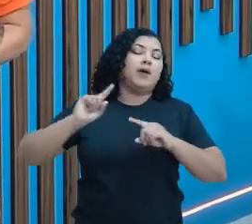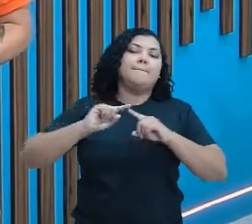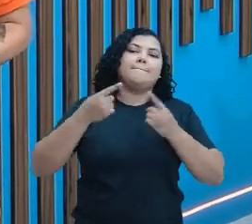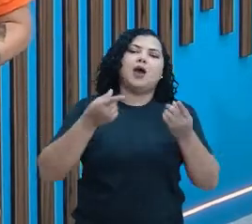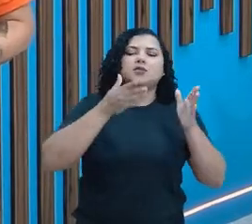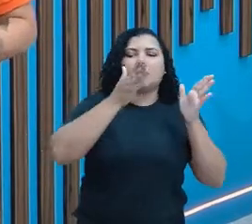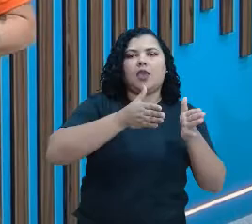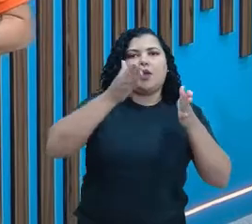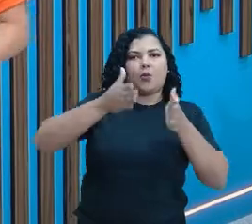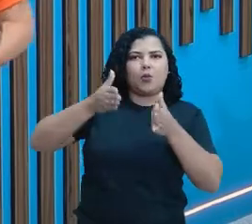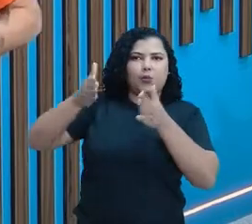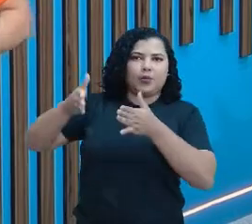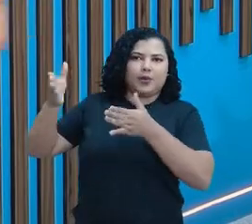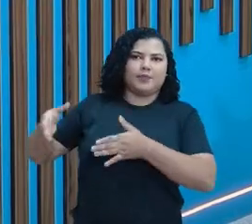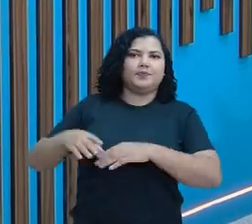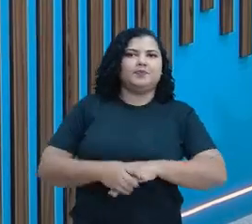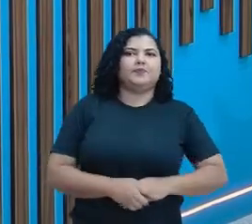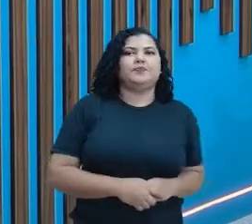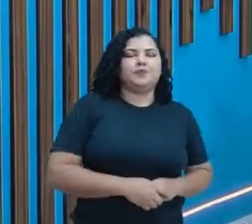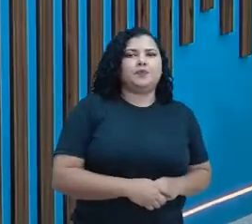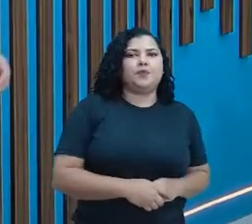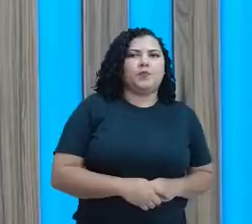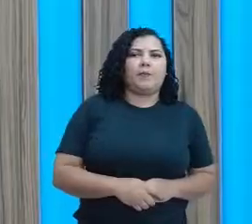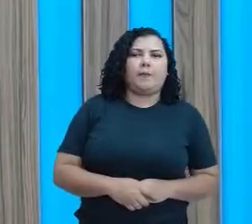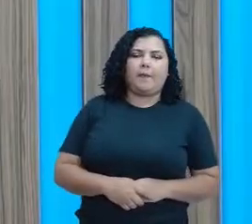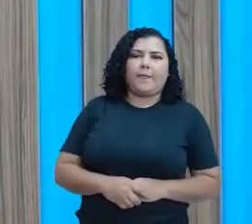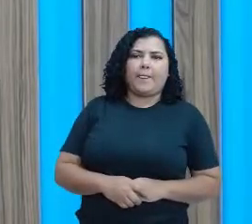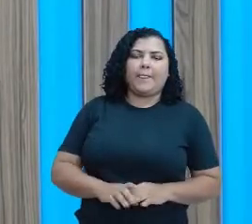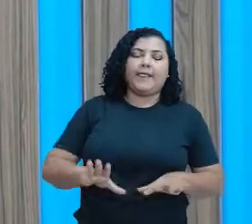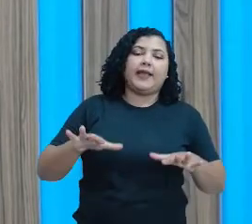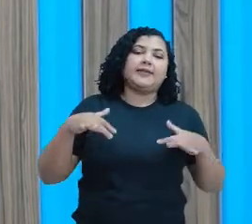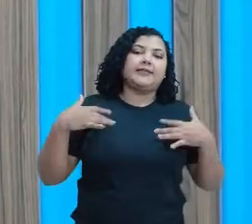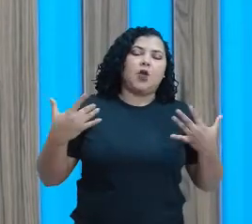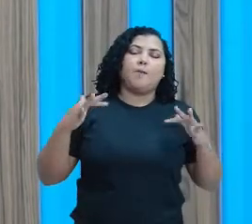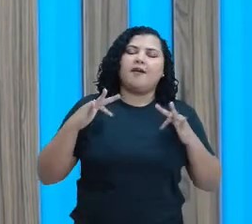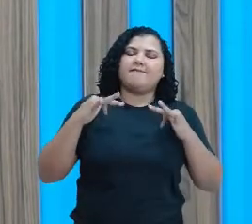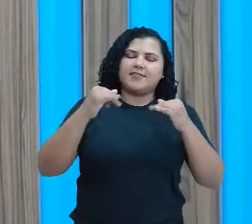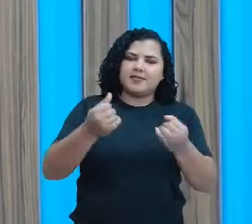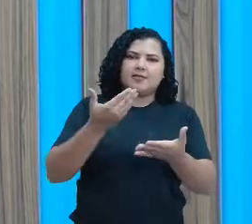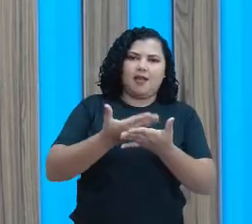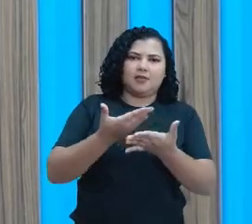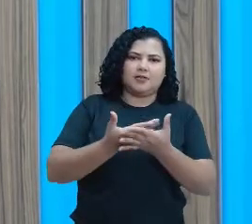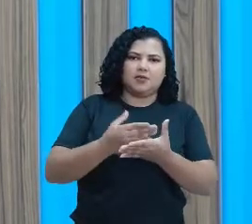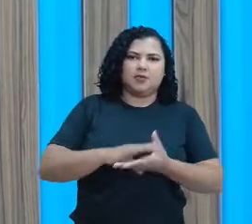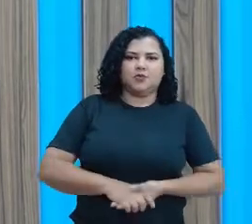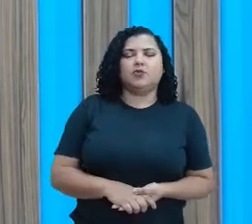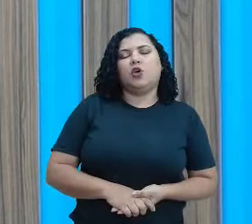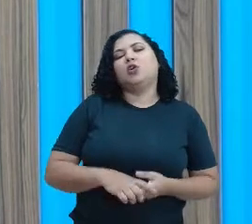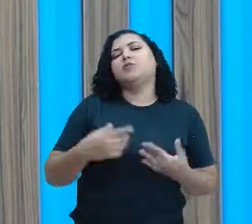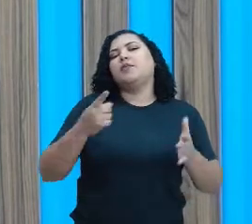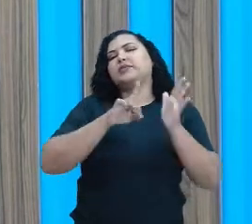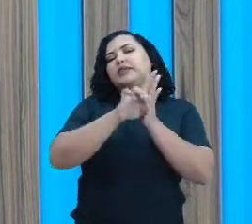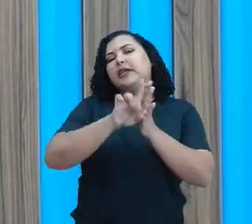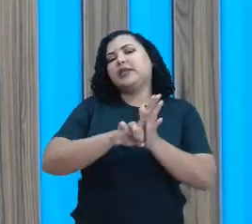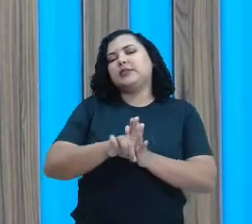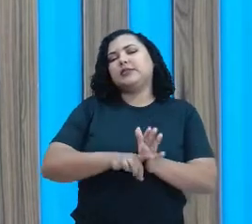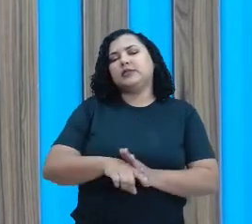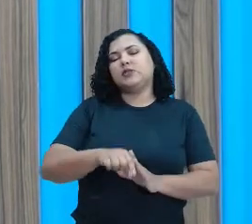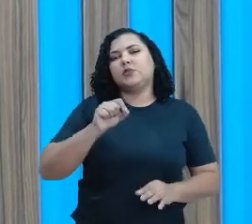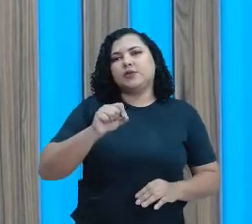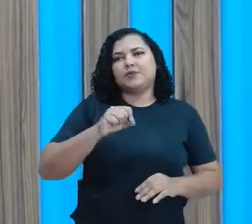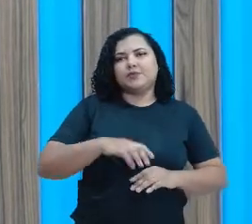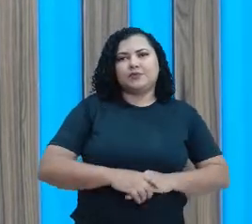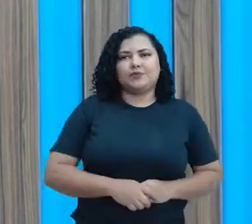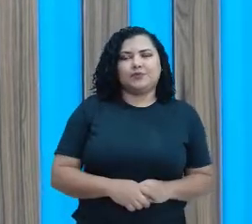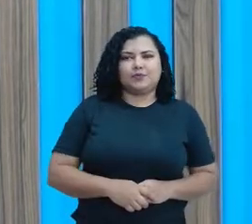ela foi mais regular, tá certo? Então, pessoal, para finalizar a aula, a gente vai observar que a